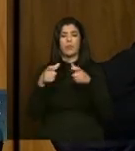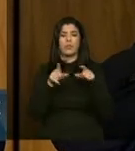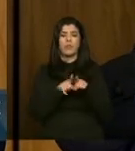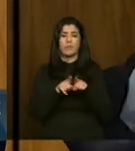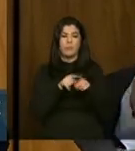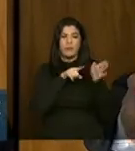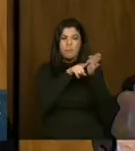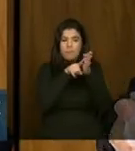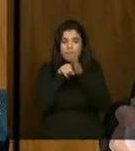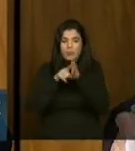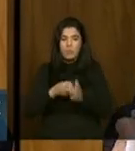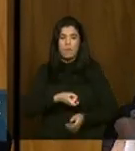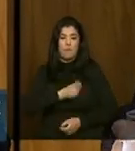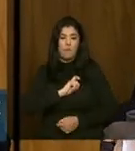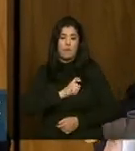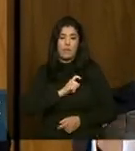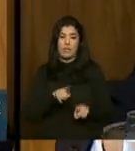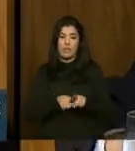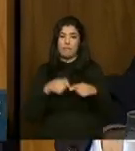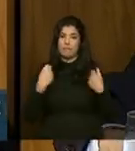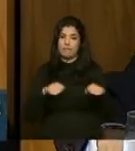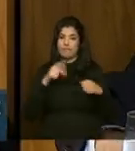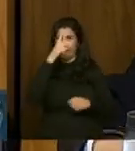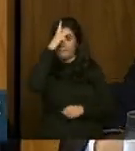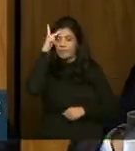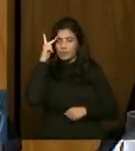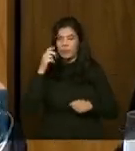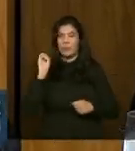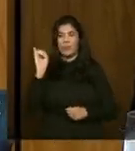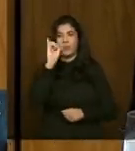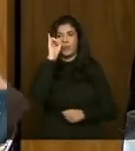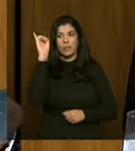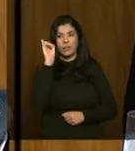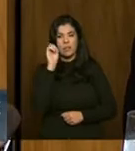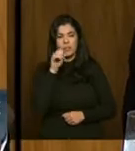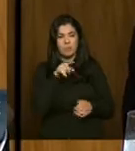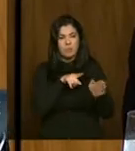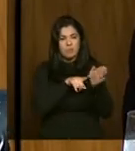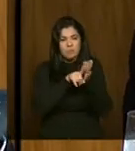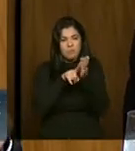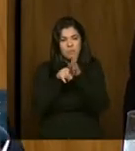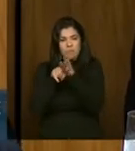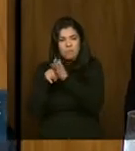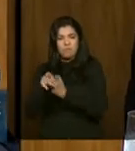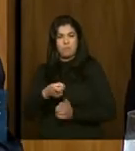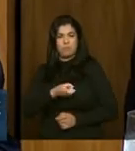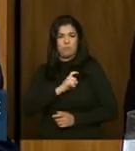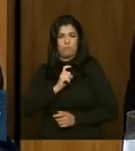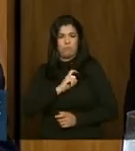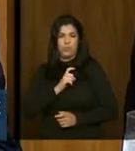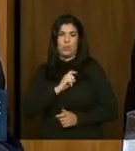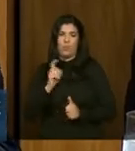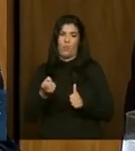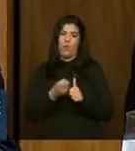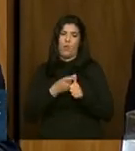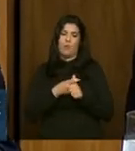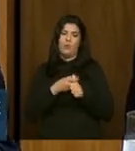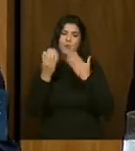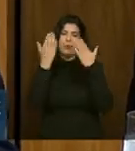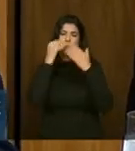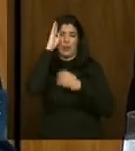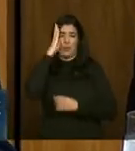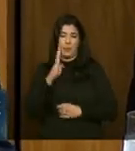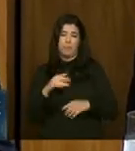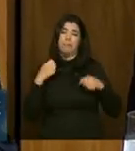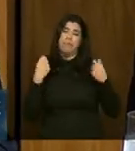também de pessoas necessárias para tratar todos os assuntos tributários, comparado com o Brasil, e a gente vê que